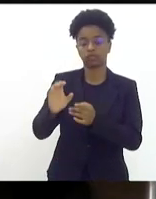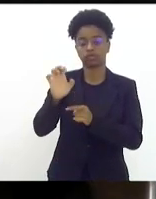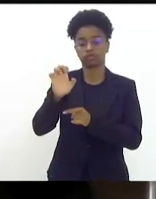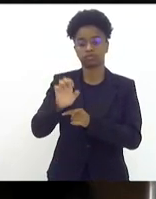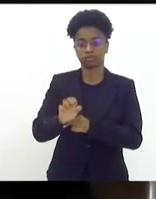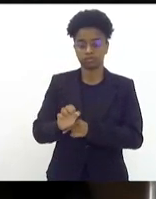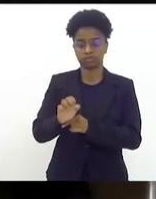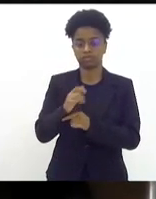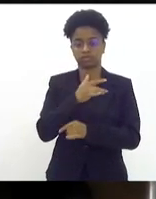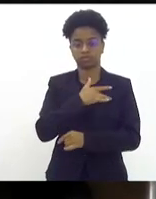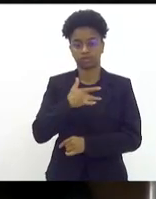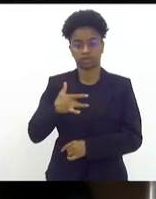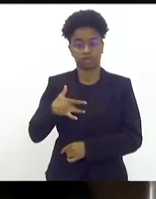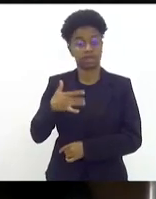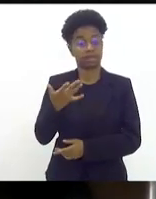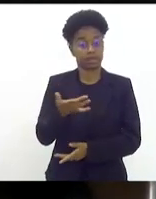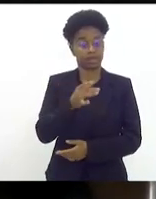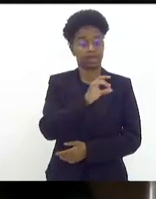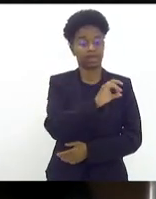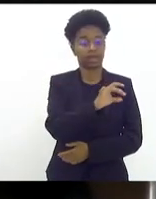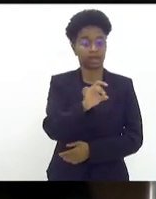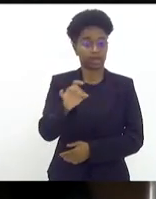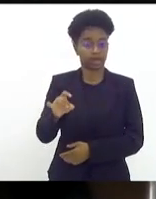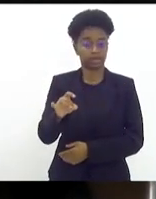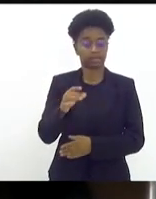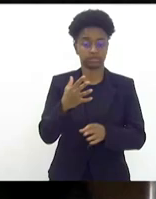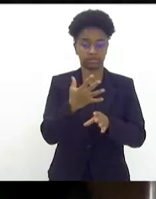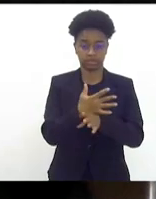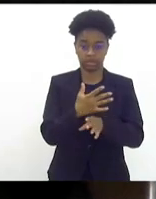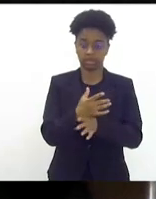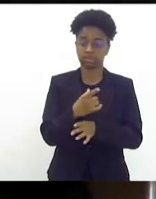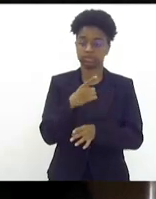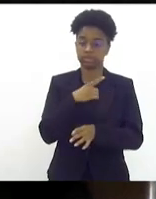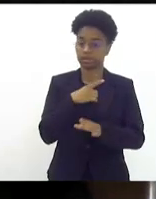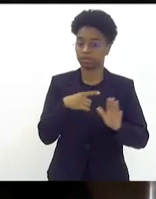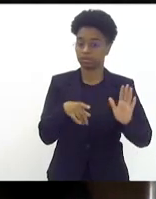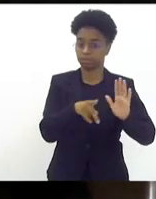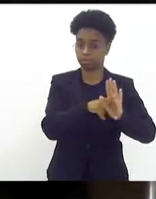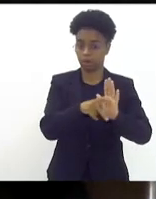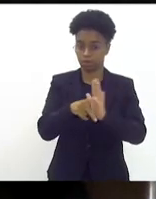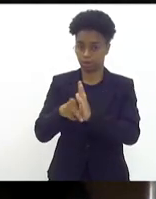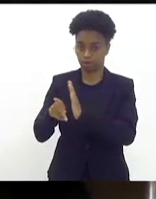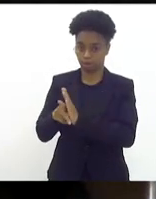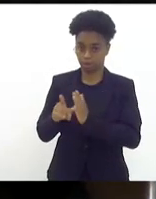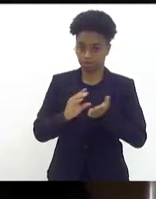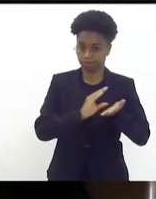cada um dos municípios, num sistema único, tem seus fundos municipais.